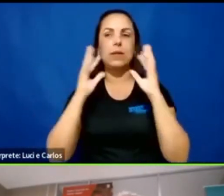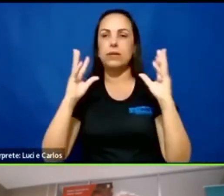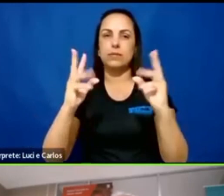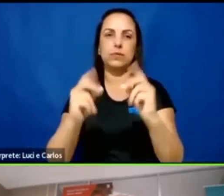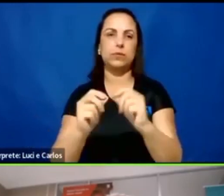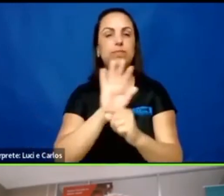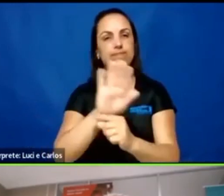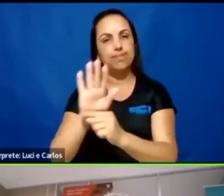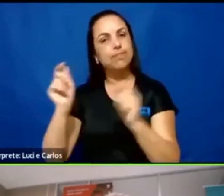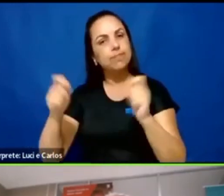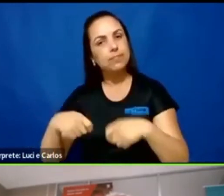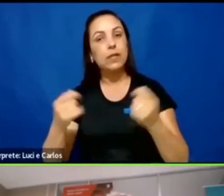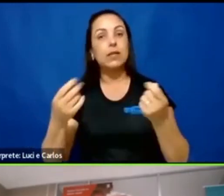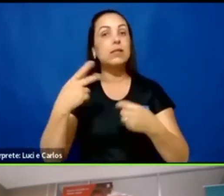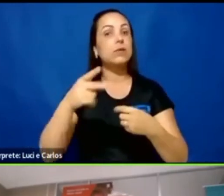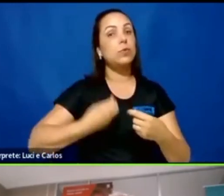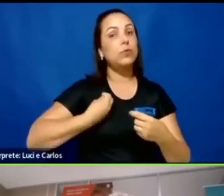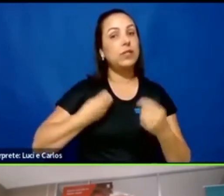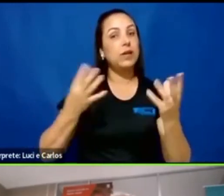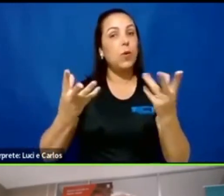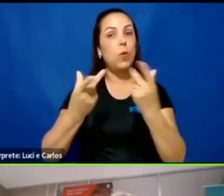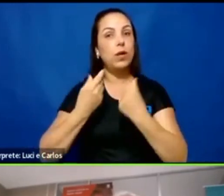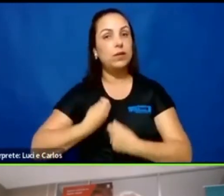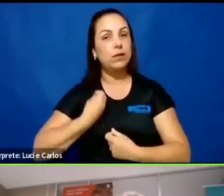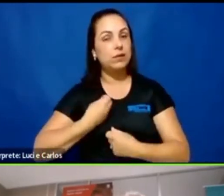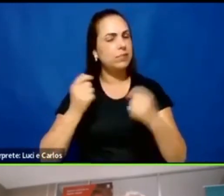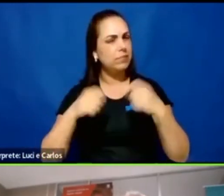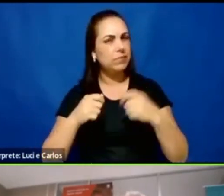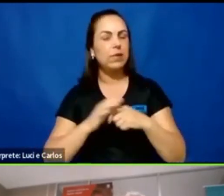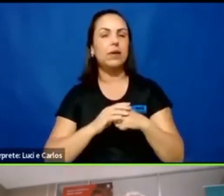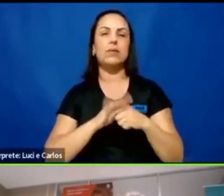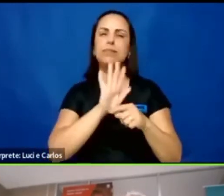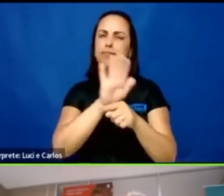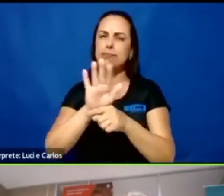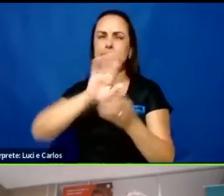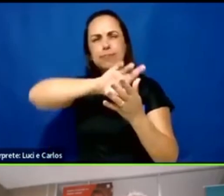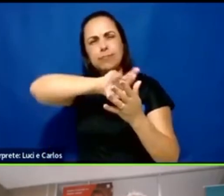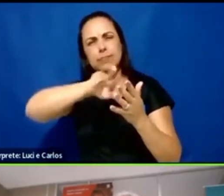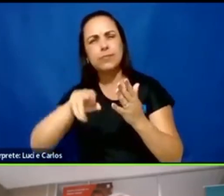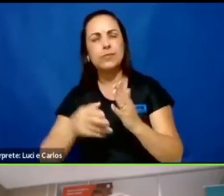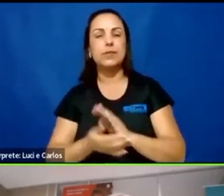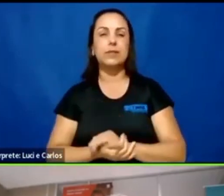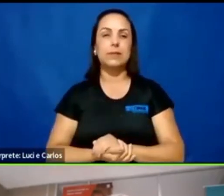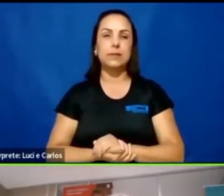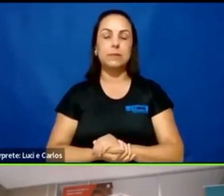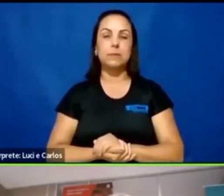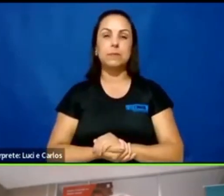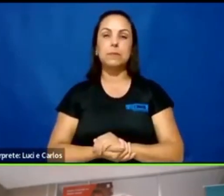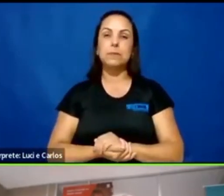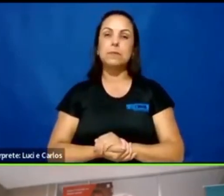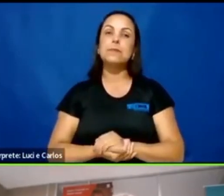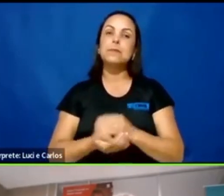todo mundo e também em todos os sentidos, tá bom? Vamos dar sequência.